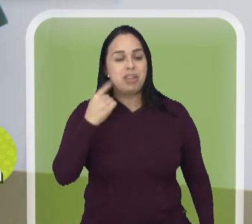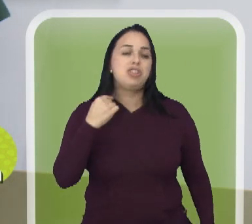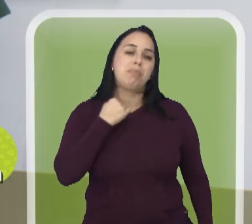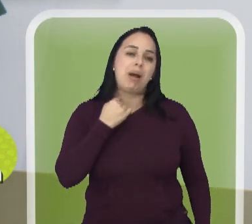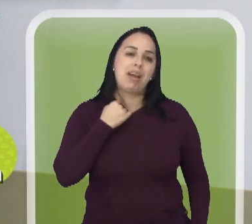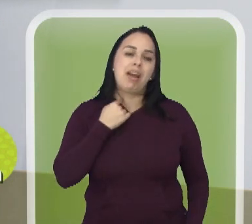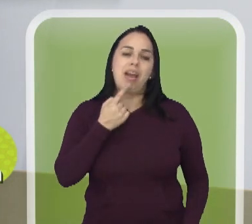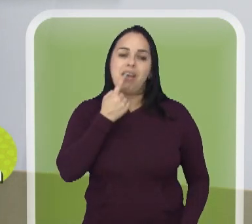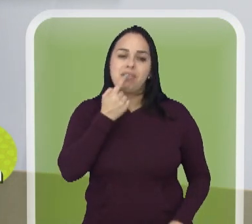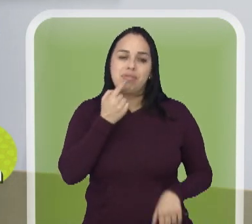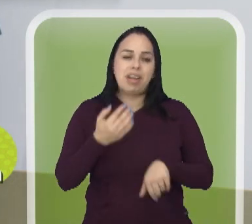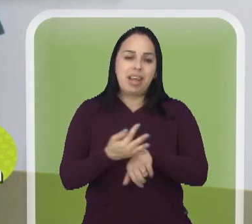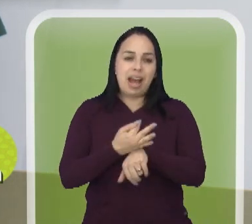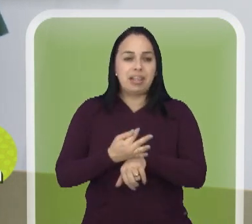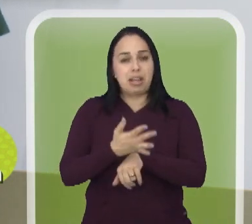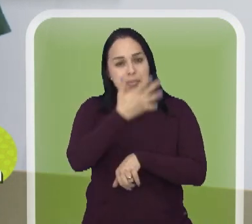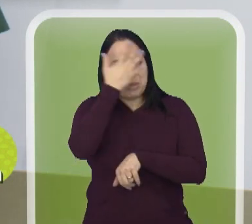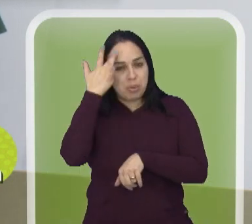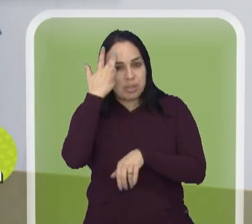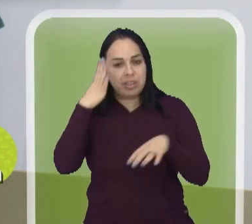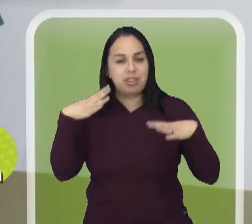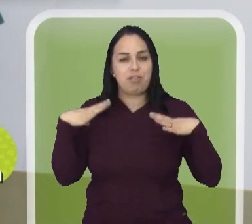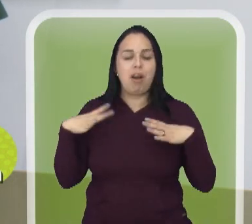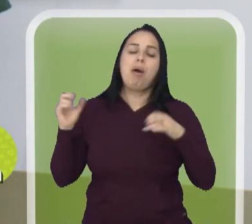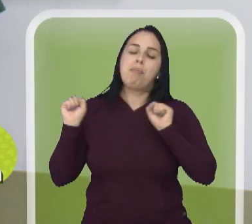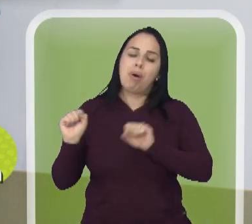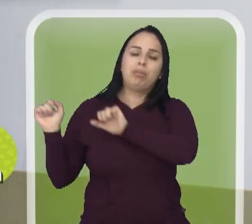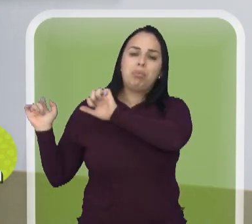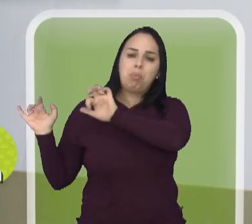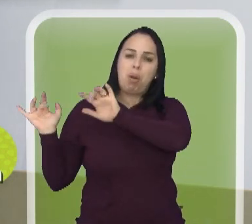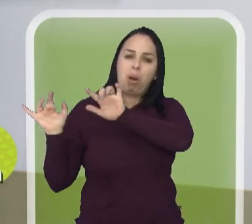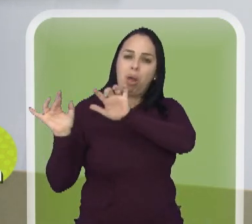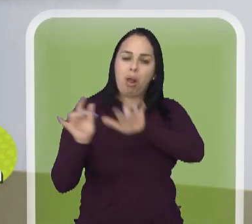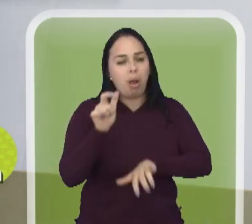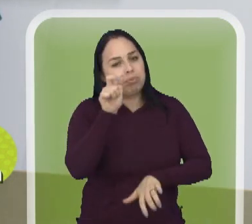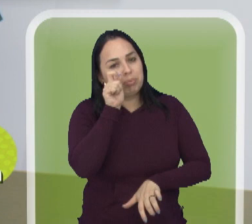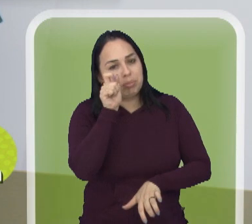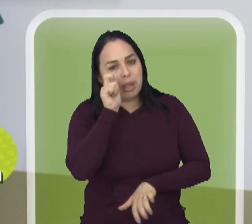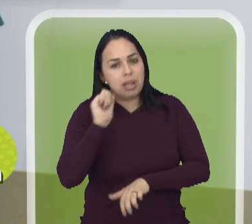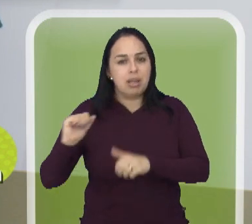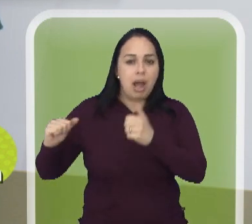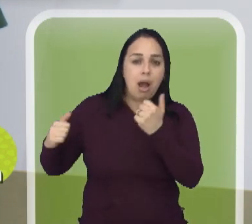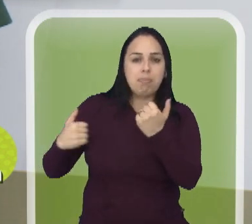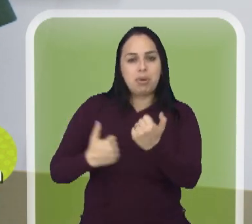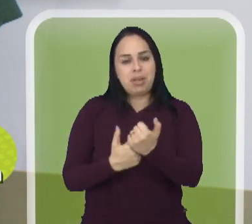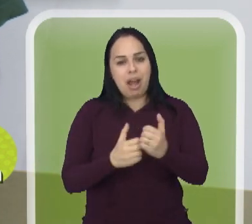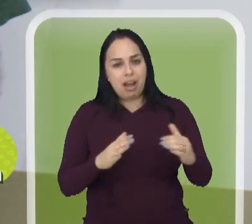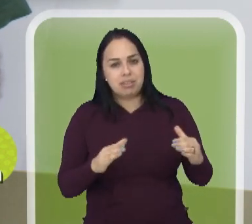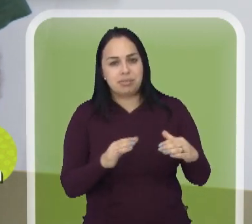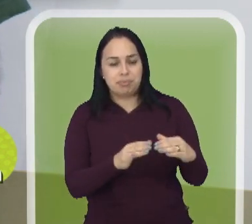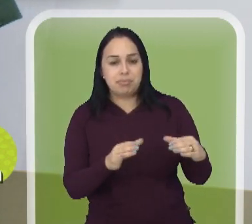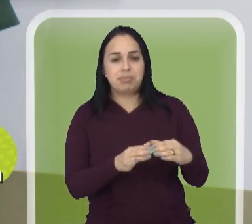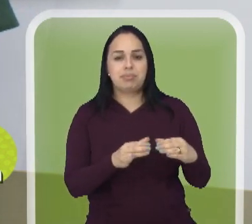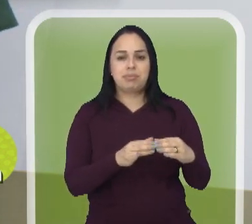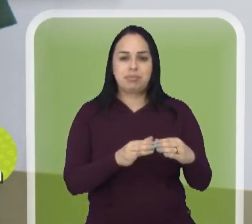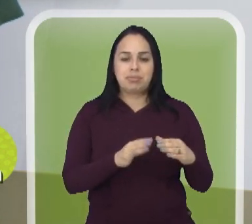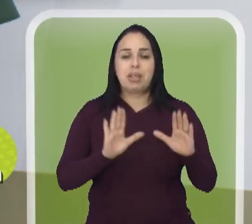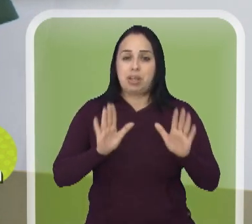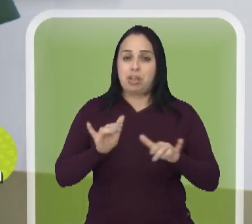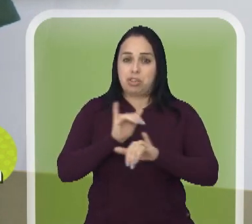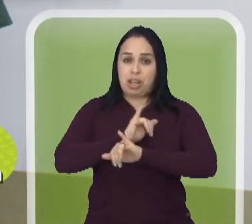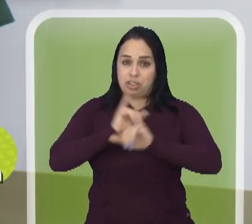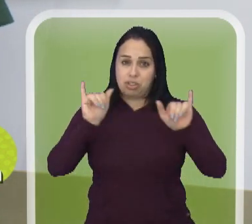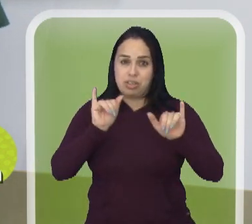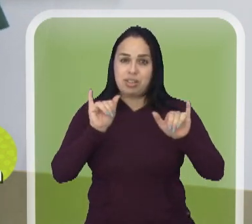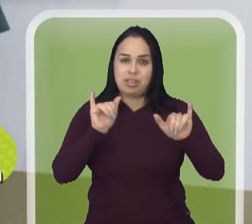quem estiver na cidade aí pode acompanhar o jogo no Martins Pereira. Acho que o apoio da torcida vai ser importante. E como eu disse na